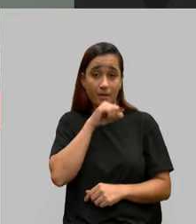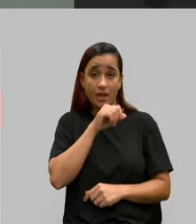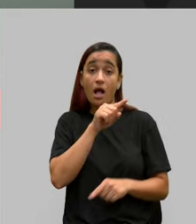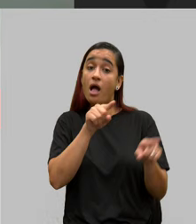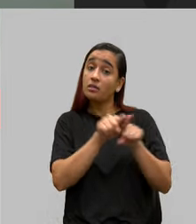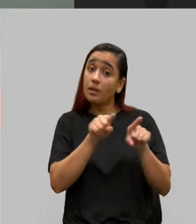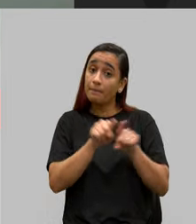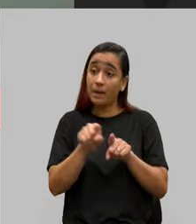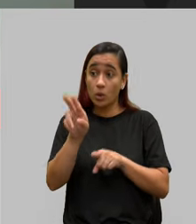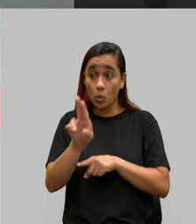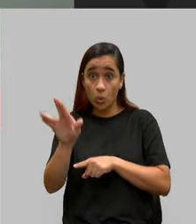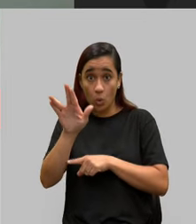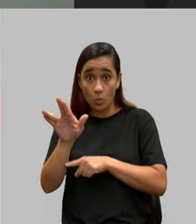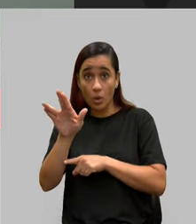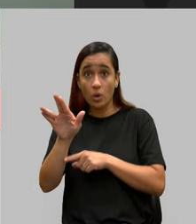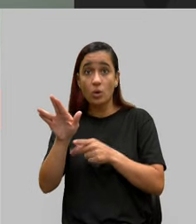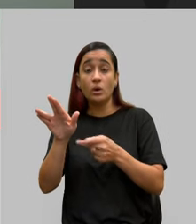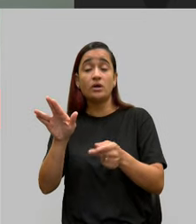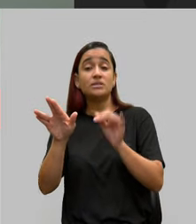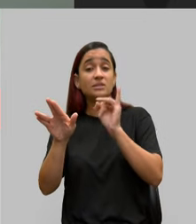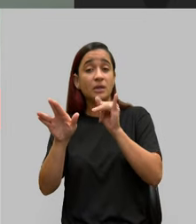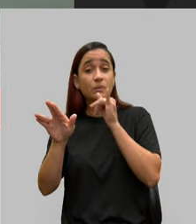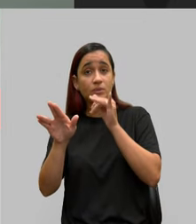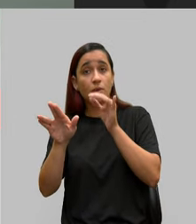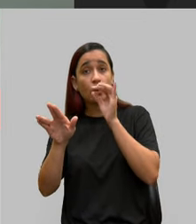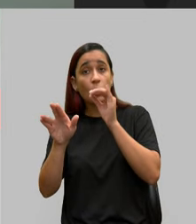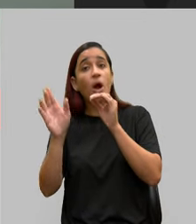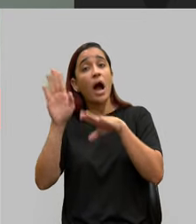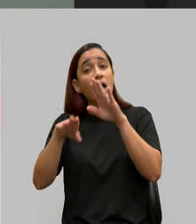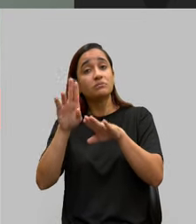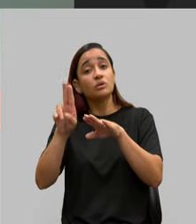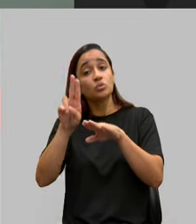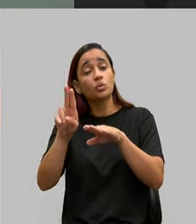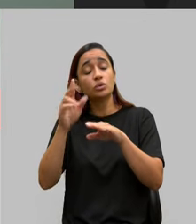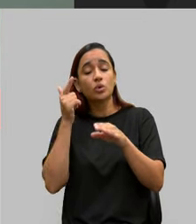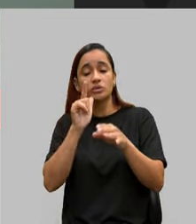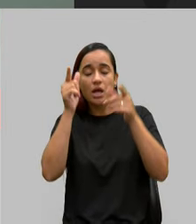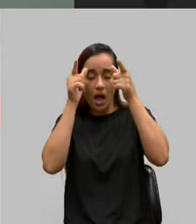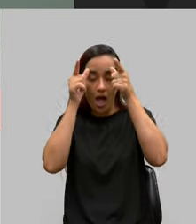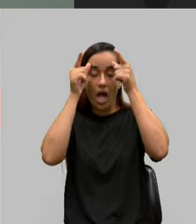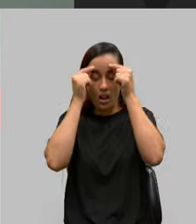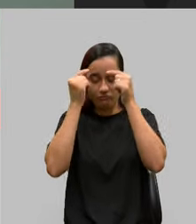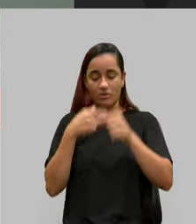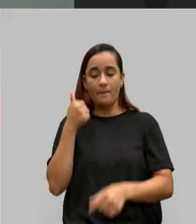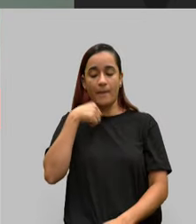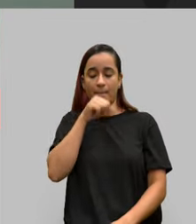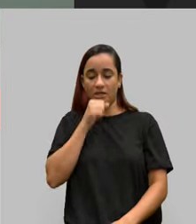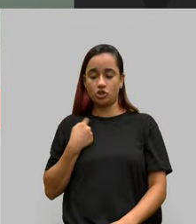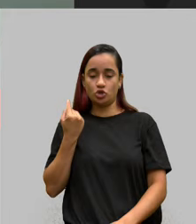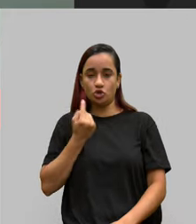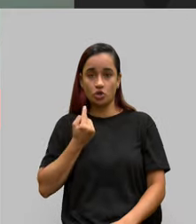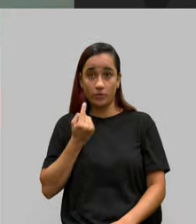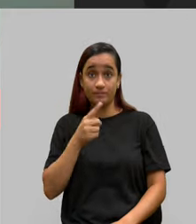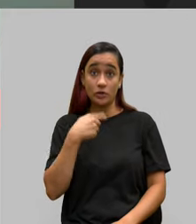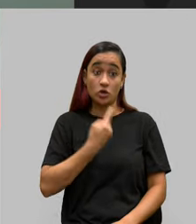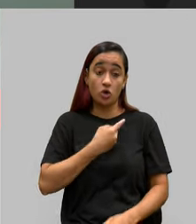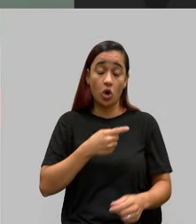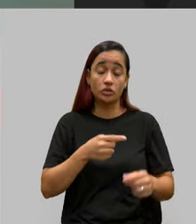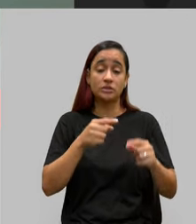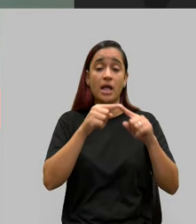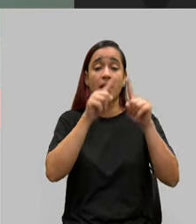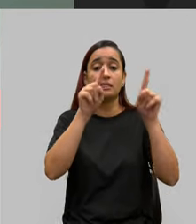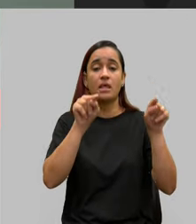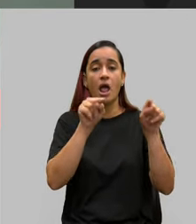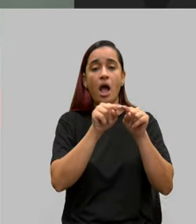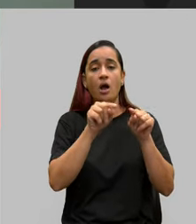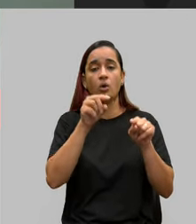aliviador de de uma maternidade desamparada nós do Triângulo Mineiro e alto Paranaíba somos mais de 2 milhões de